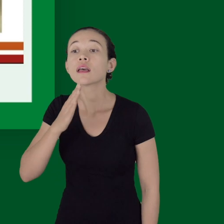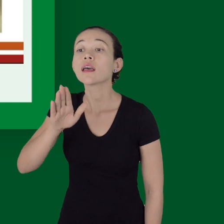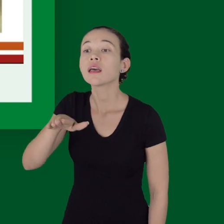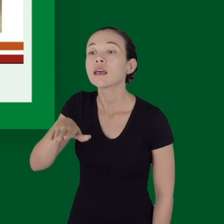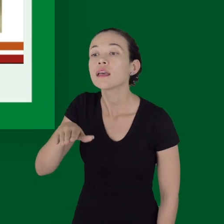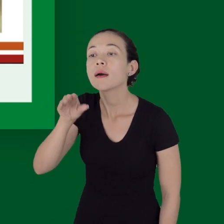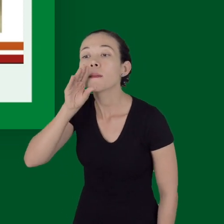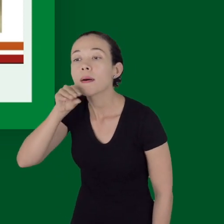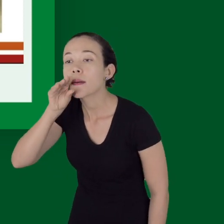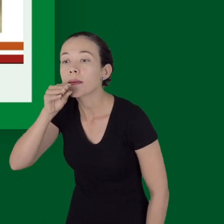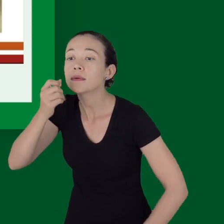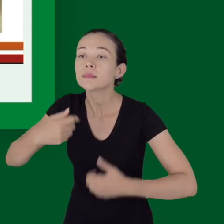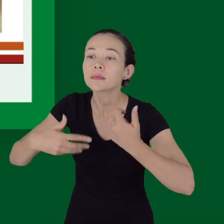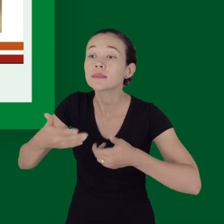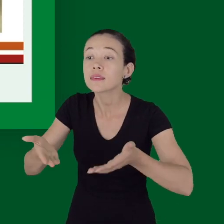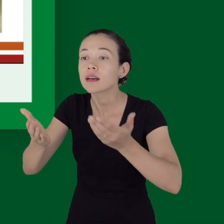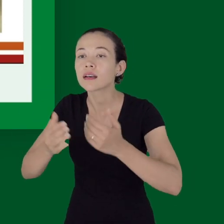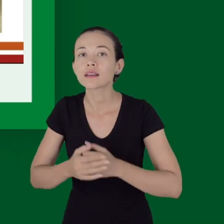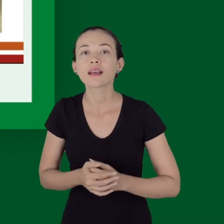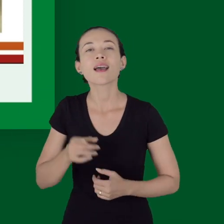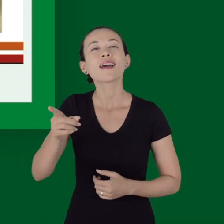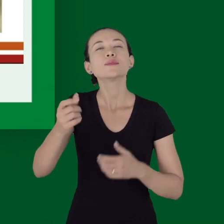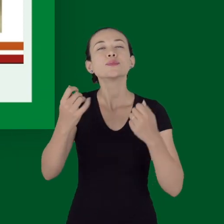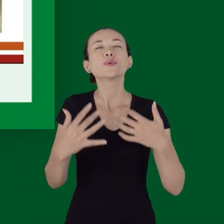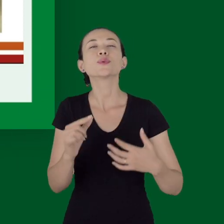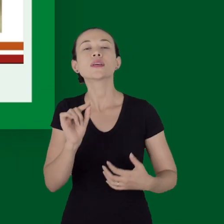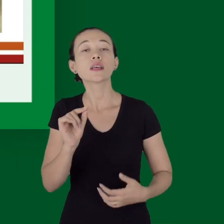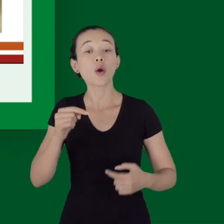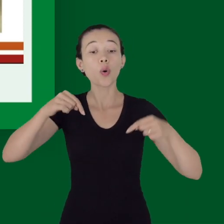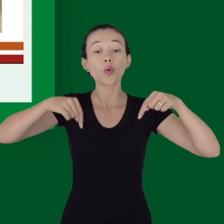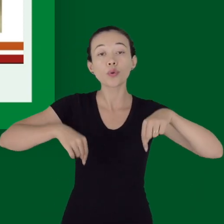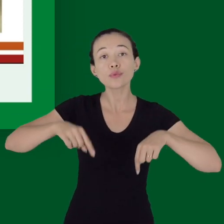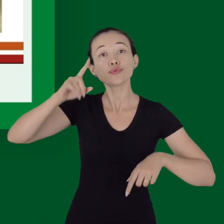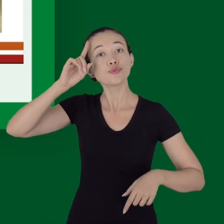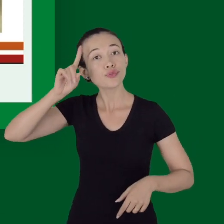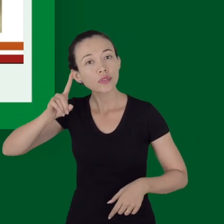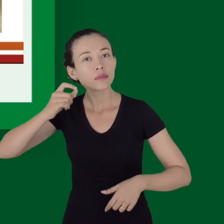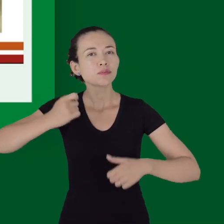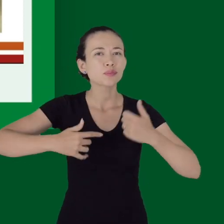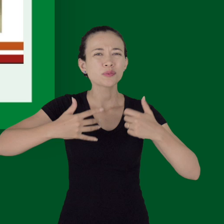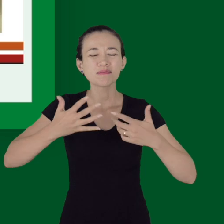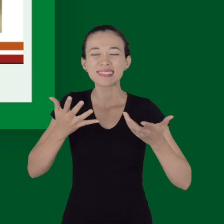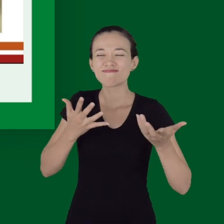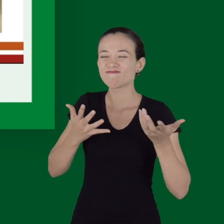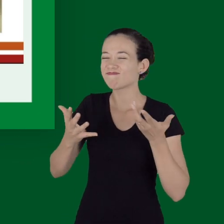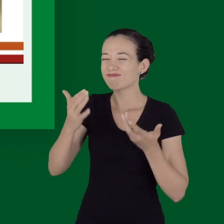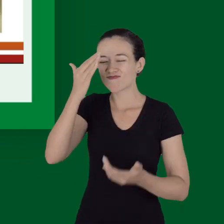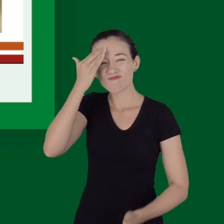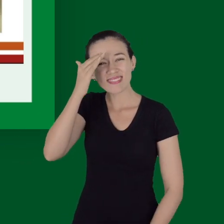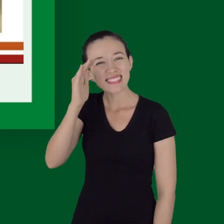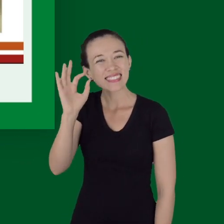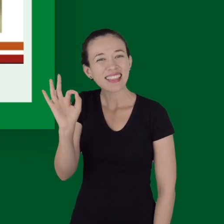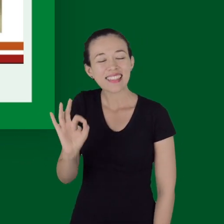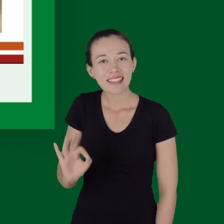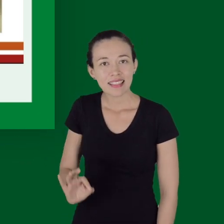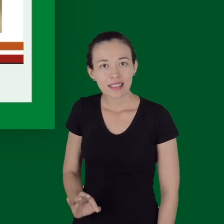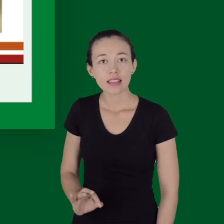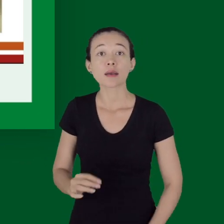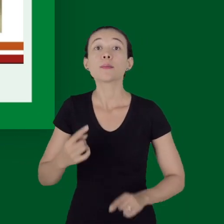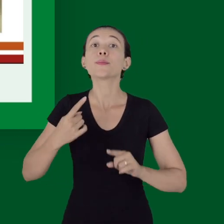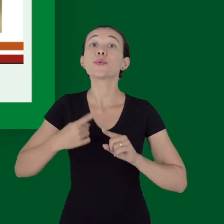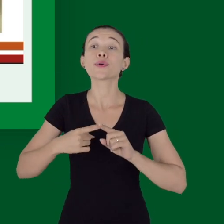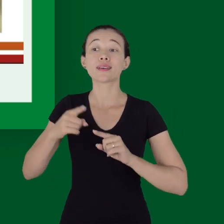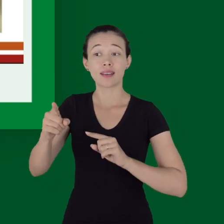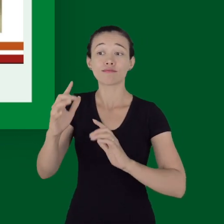A gente pede para o paciente falar alguma coisa, ela está falando o dia do mês que era, a gente vê que está uma fala alterada, então o paciente está com uma